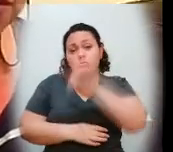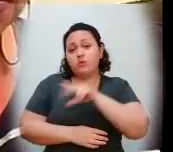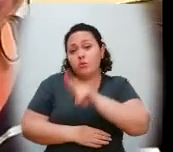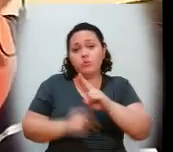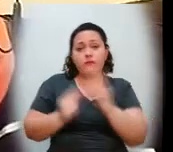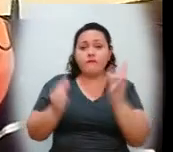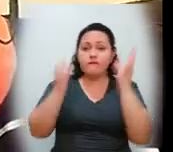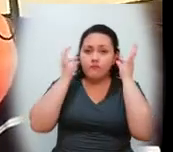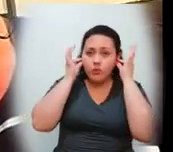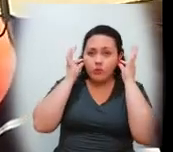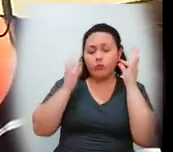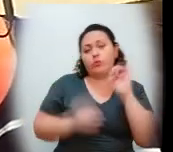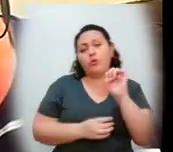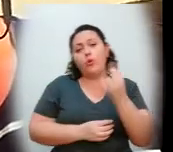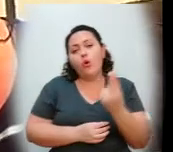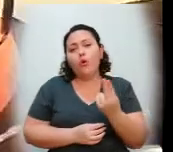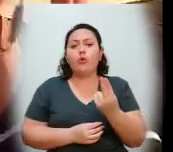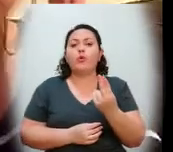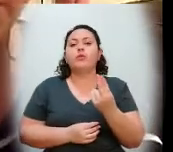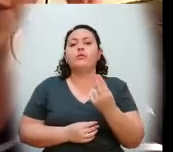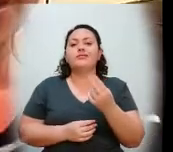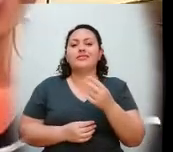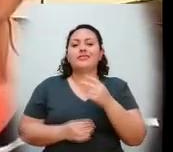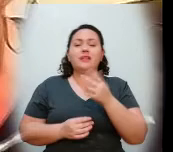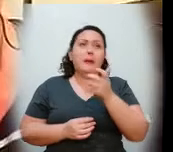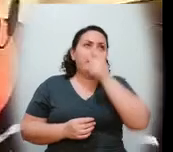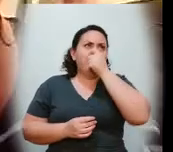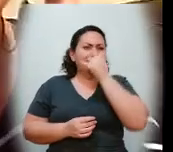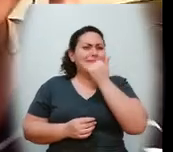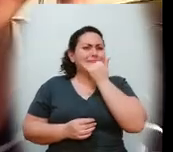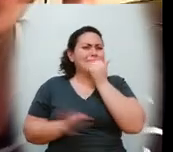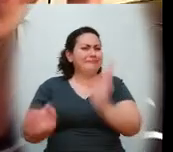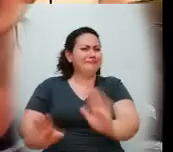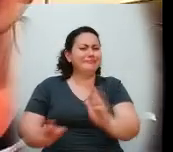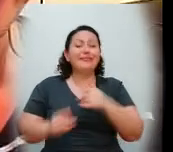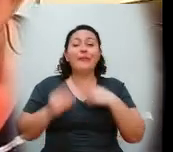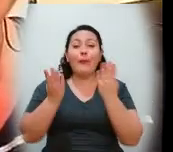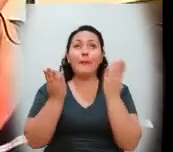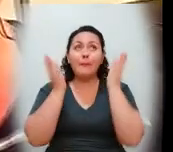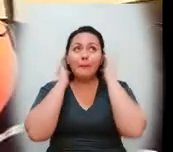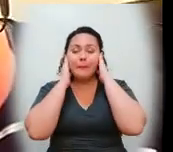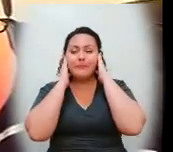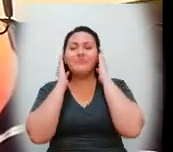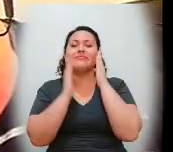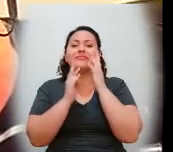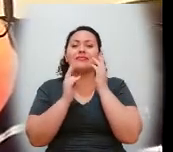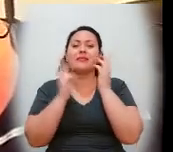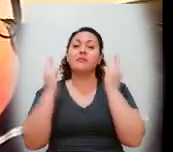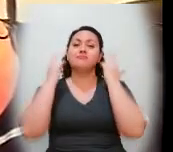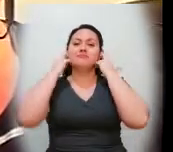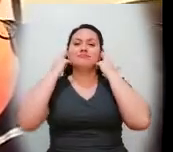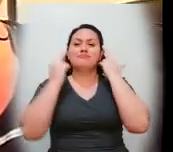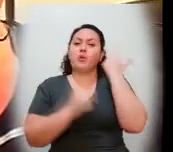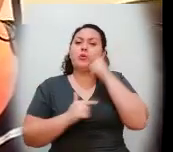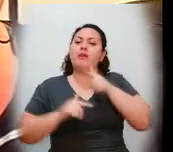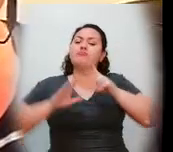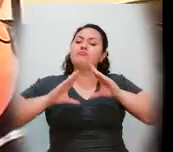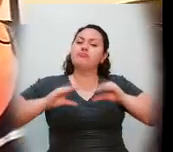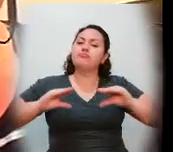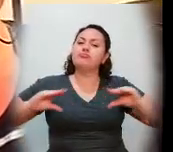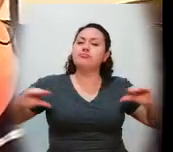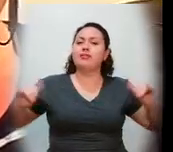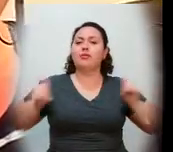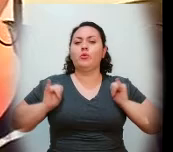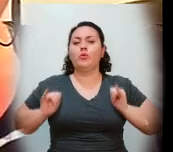fone de ouvido, ou então tapar um pouco o nariz, tapar o ouvido, né? Pra gente poder relaxar um pouquinho,